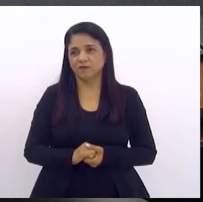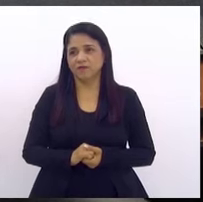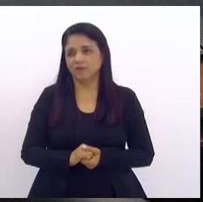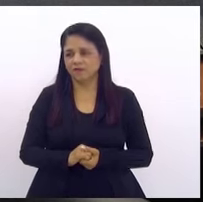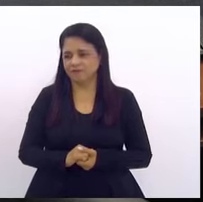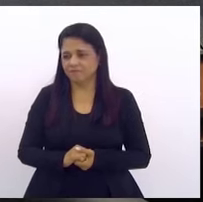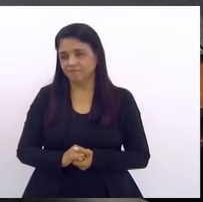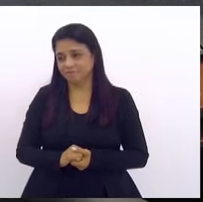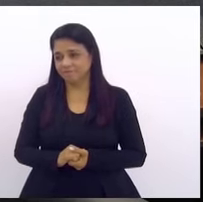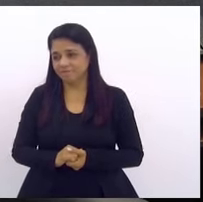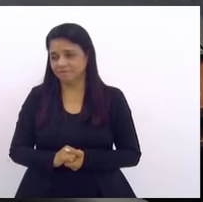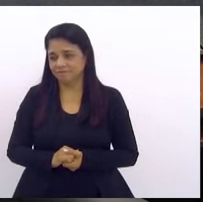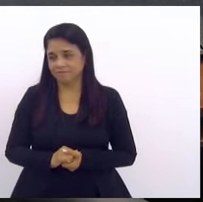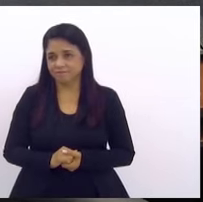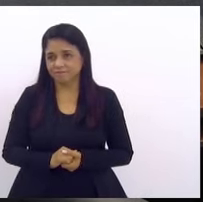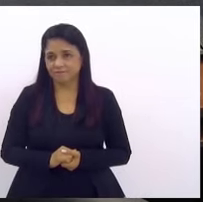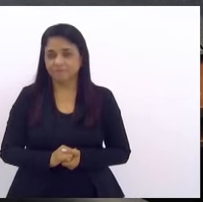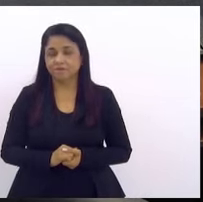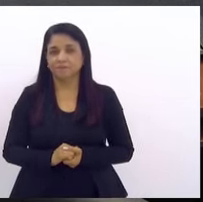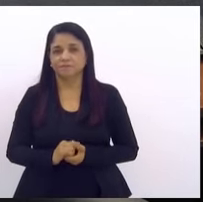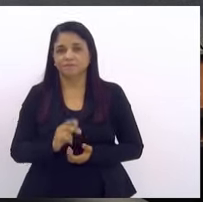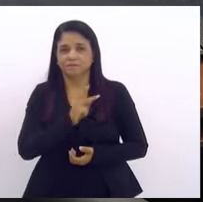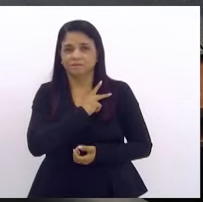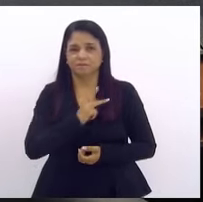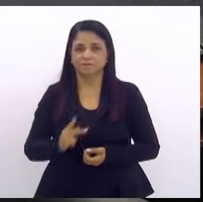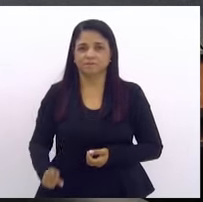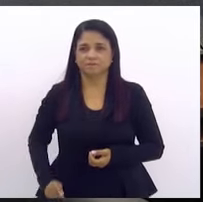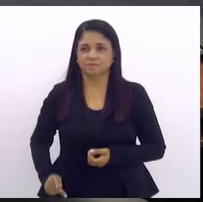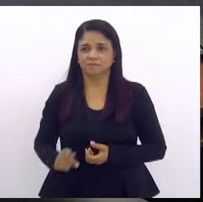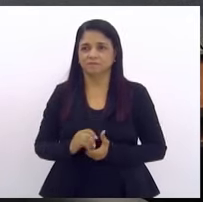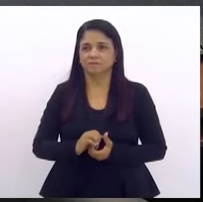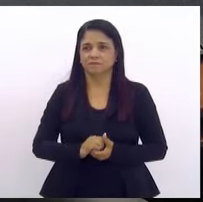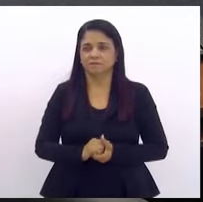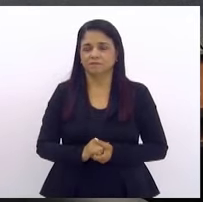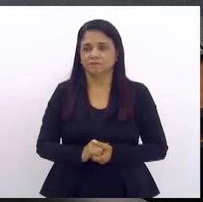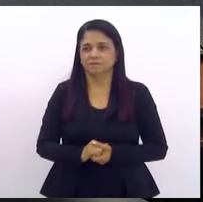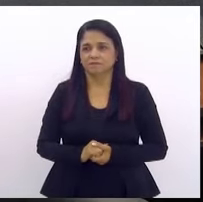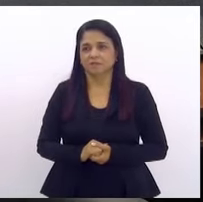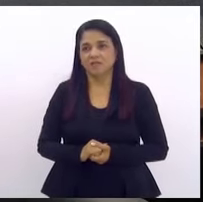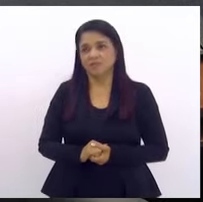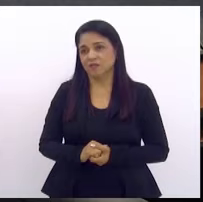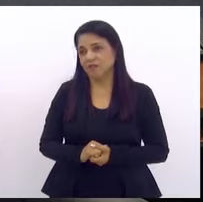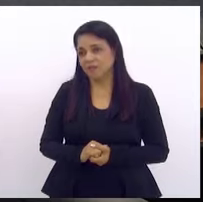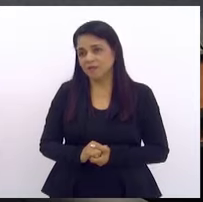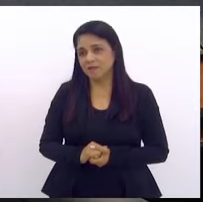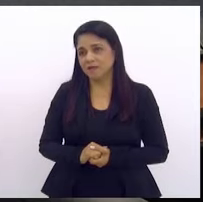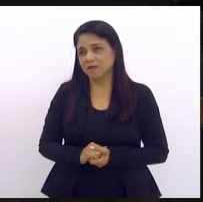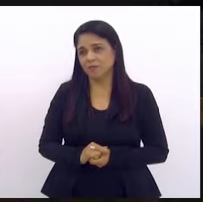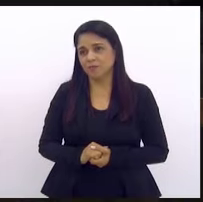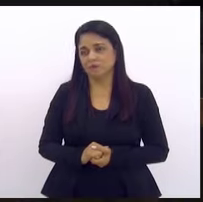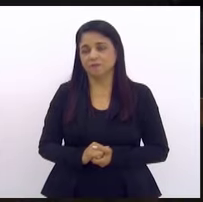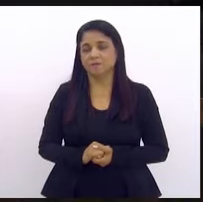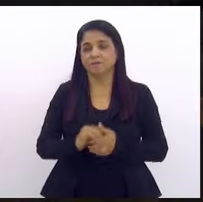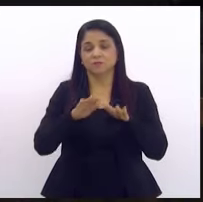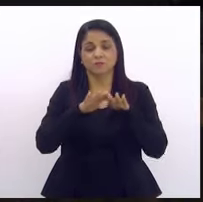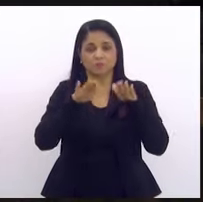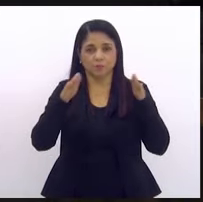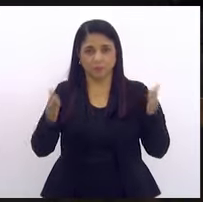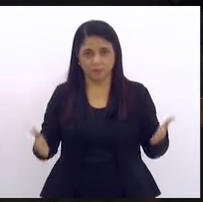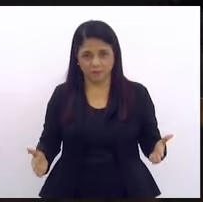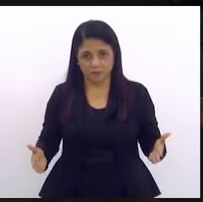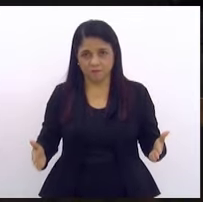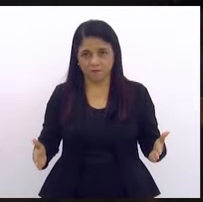Segunda aqui. Presidente. Presidente. É do Marcos Miller. Valeu. Ah, sobre a presidente, mesa, o